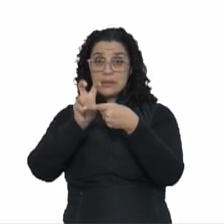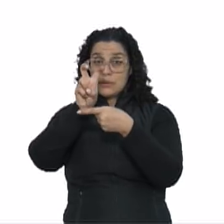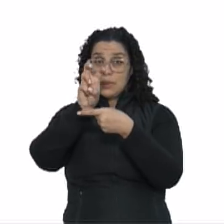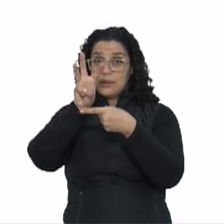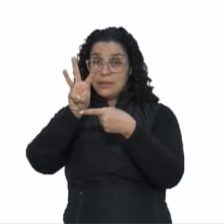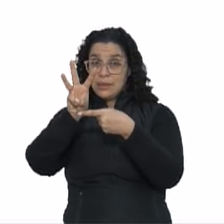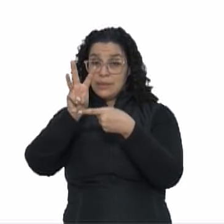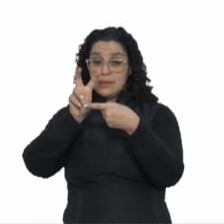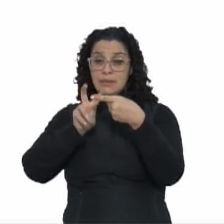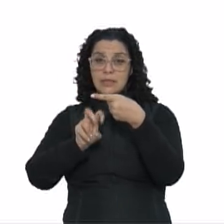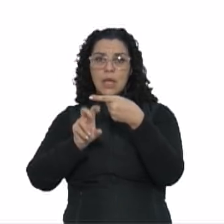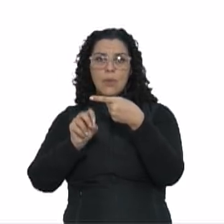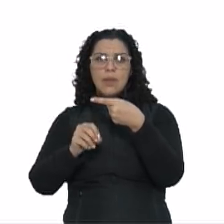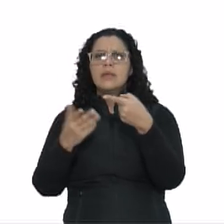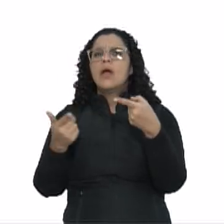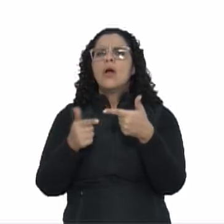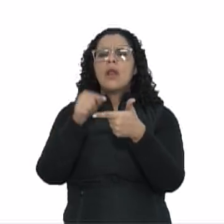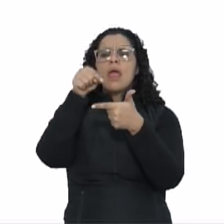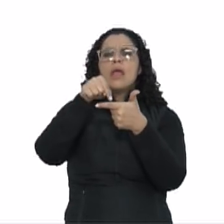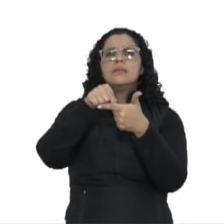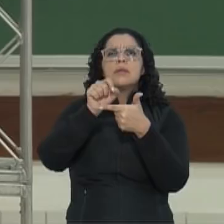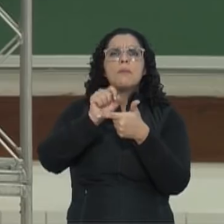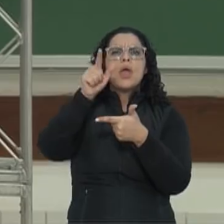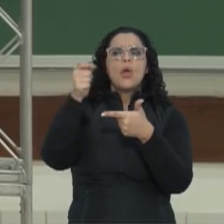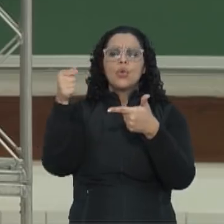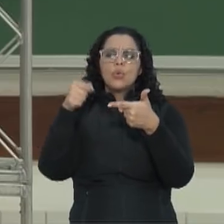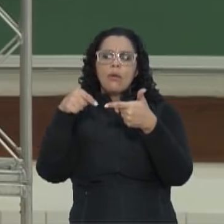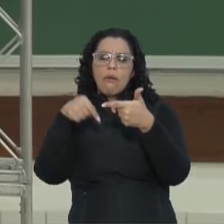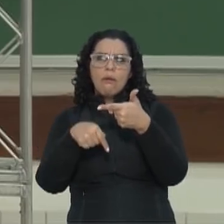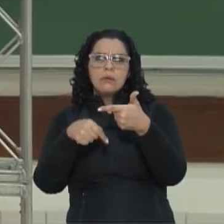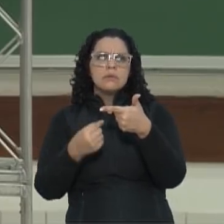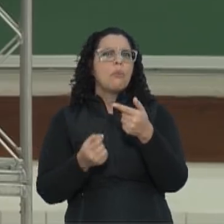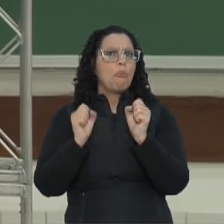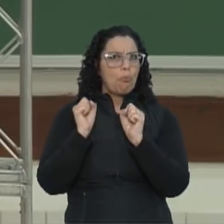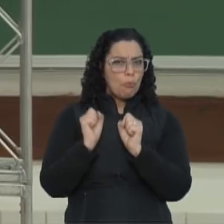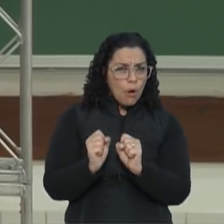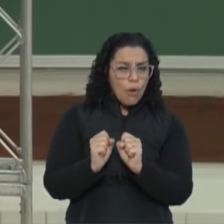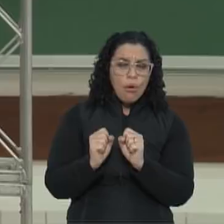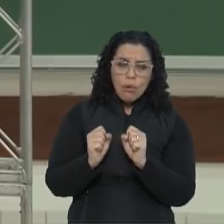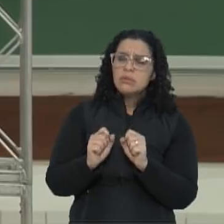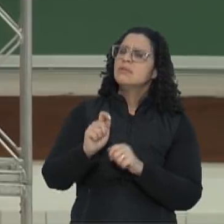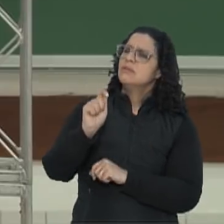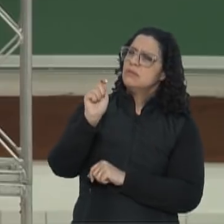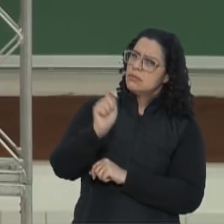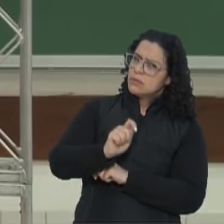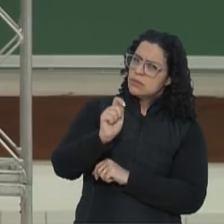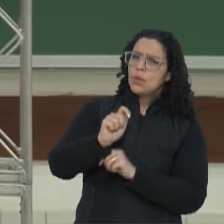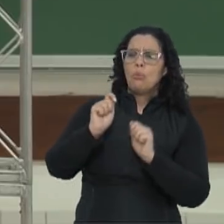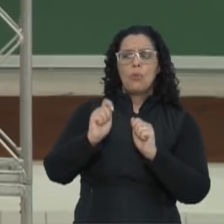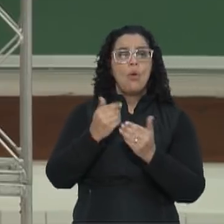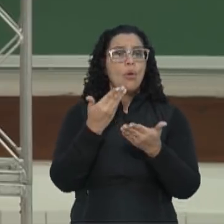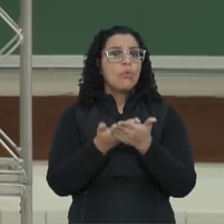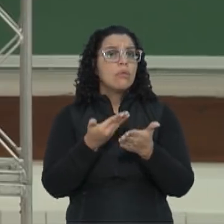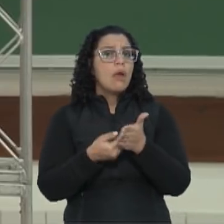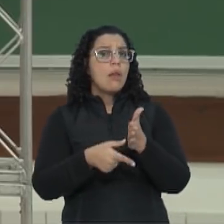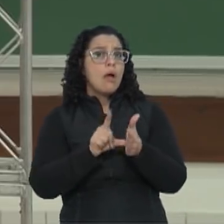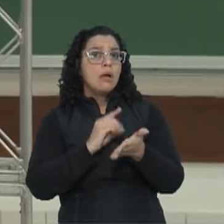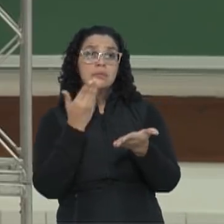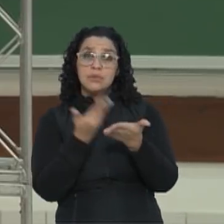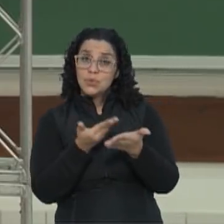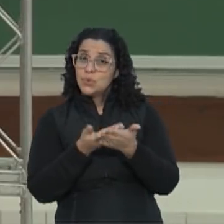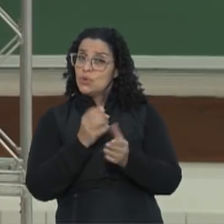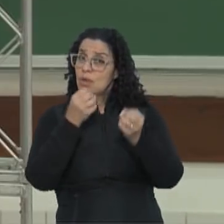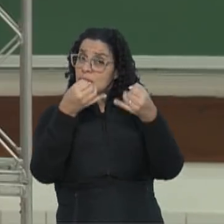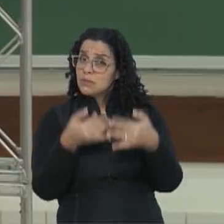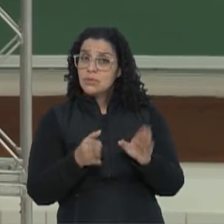o numerador ficou maior que o denominador. Pode isso? Claro, lembra da aula anterior, inclusive, a gente falou sobre